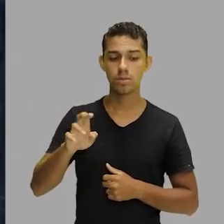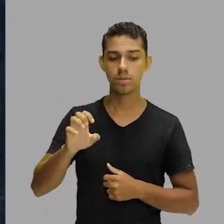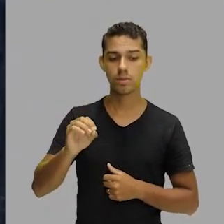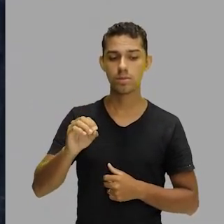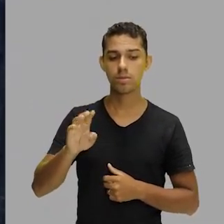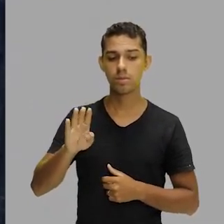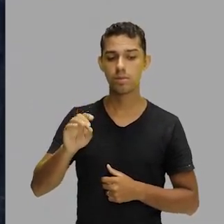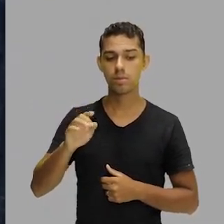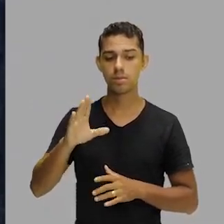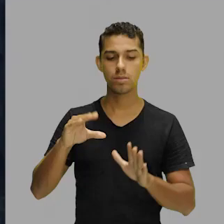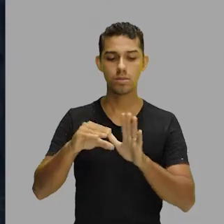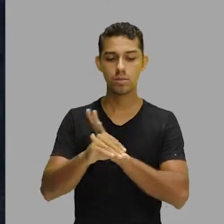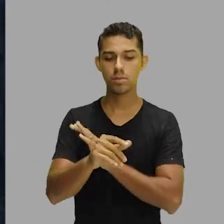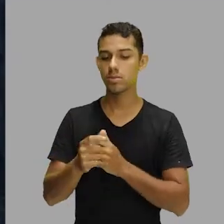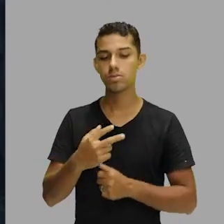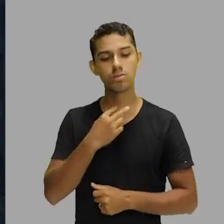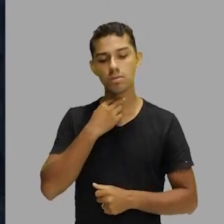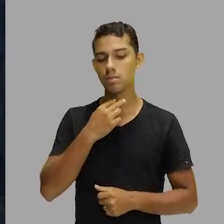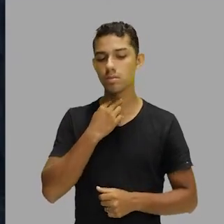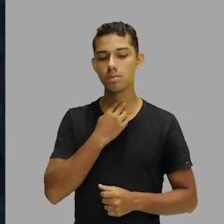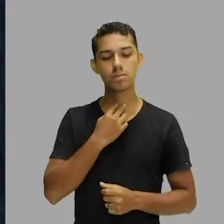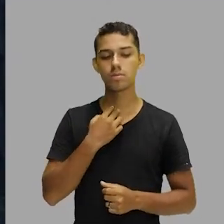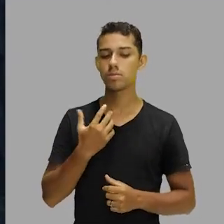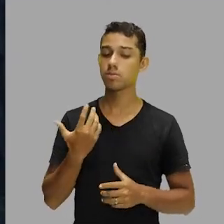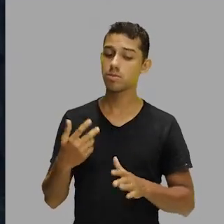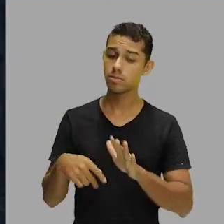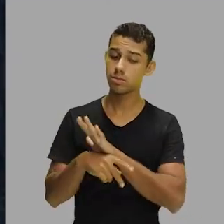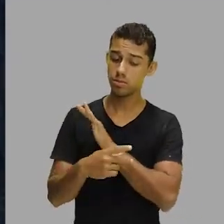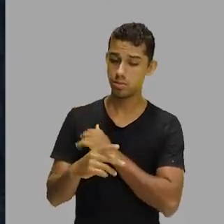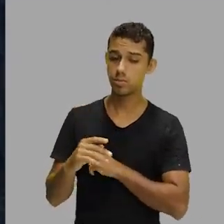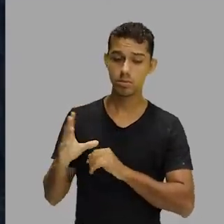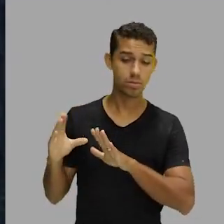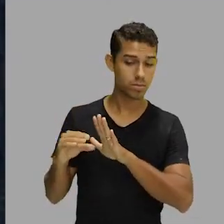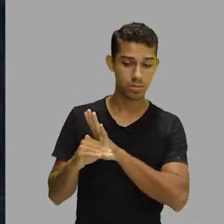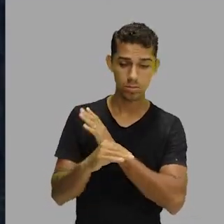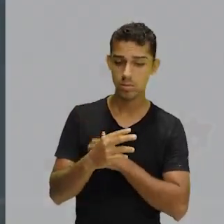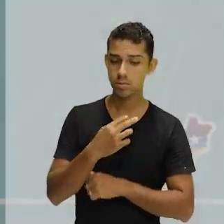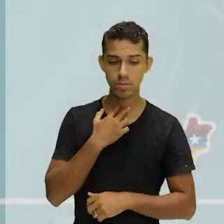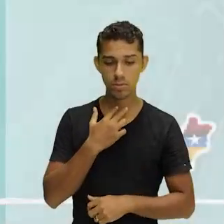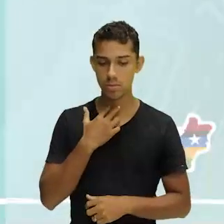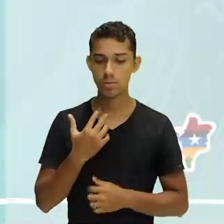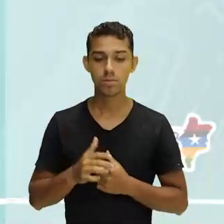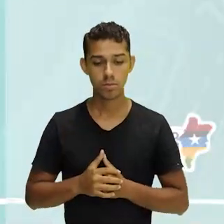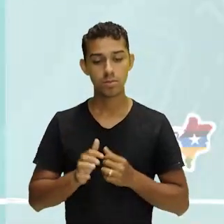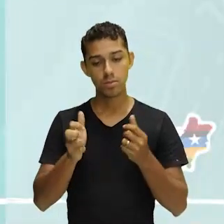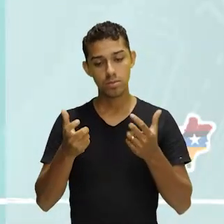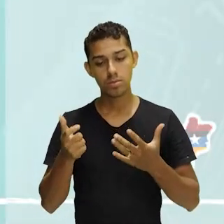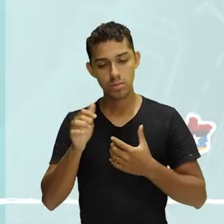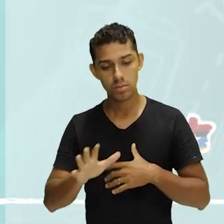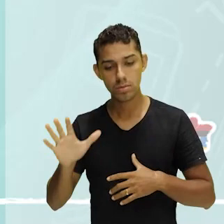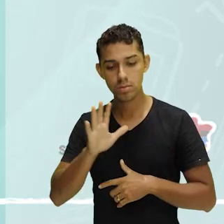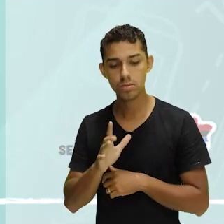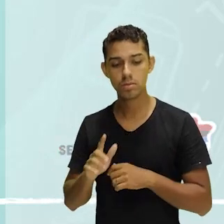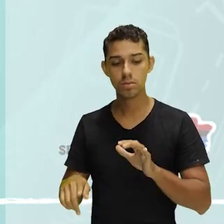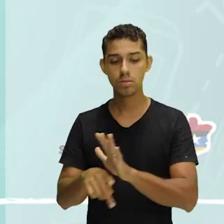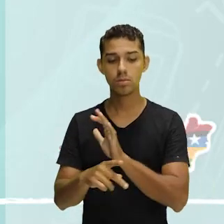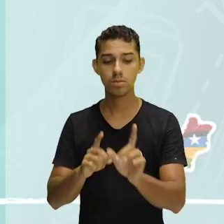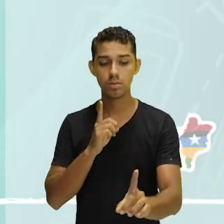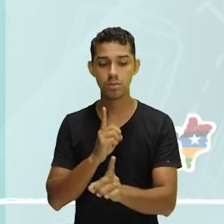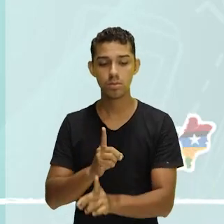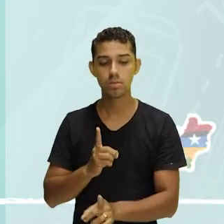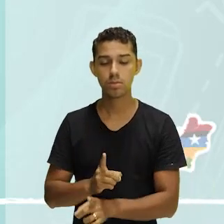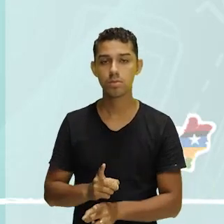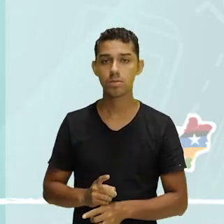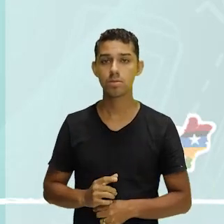as arqueobactérias elas não podem ser consideradas bactérias. Eles geralmente são indivíduos que são